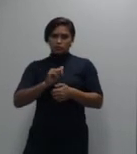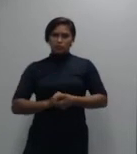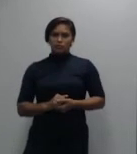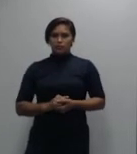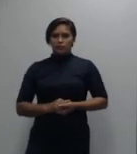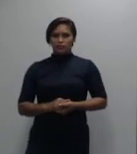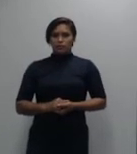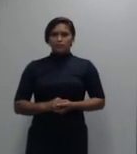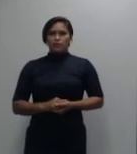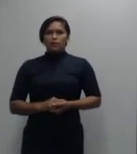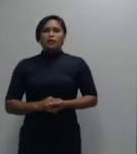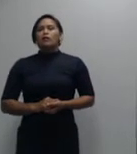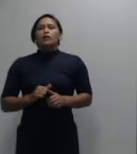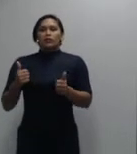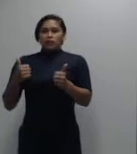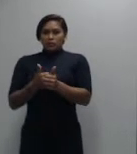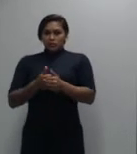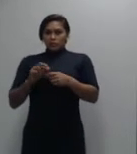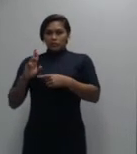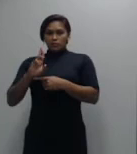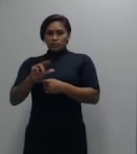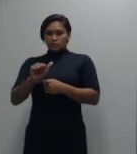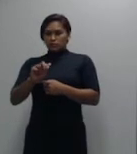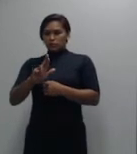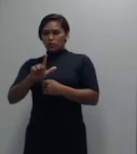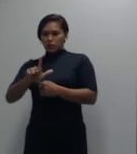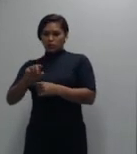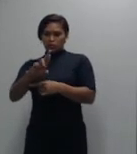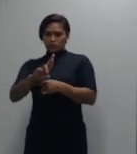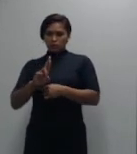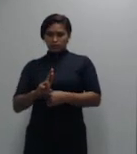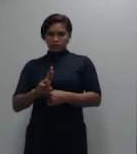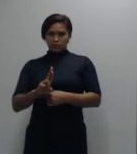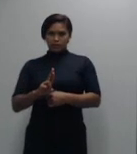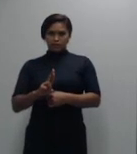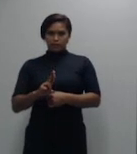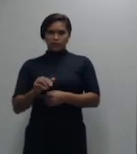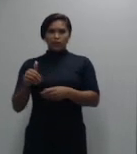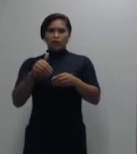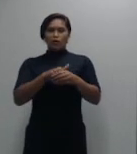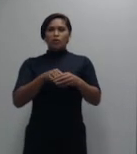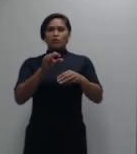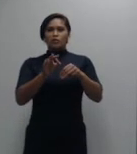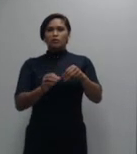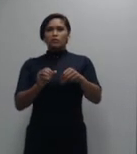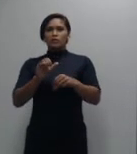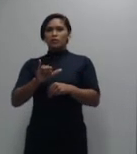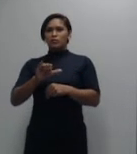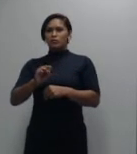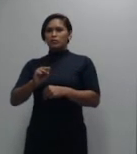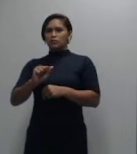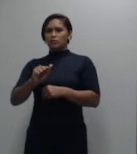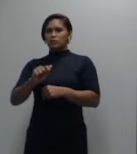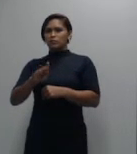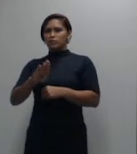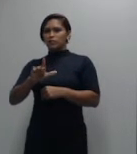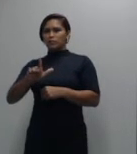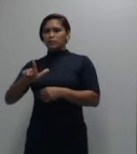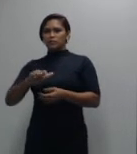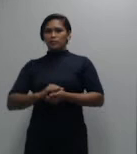um excelente que acompanha integralmente o relator do voto a ministra Isabel gallotti e